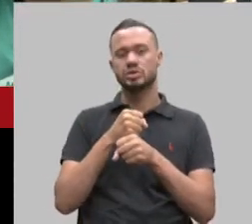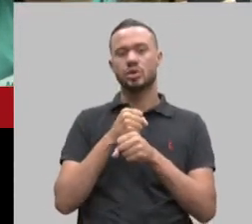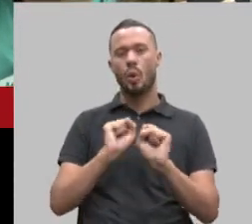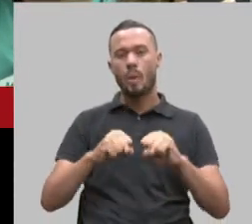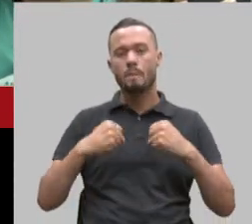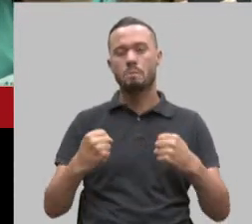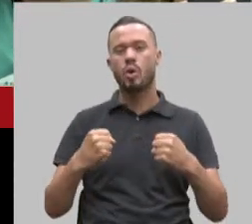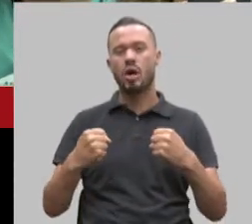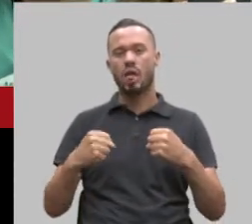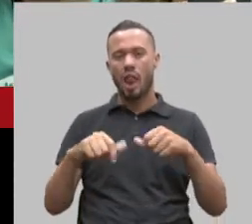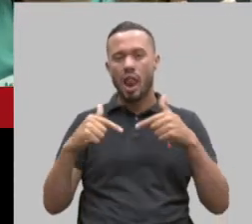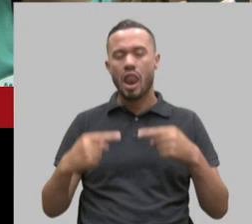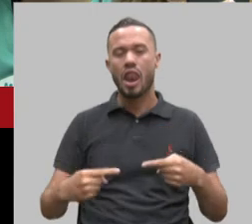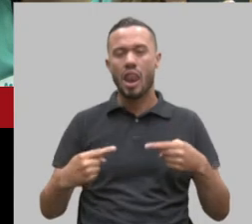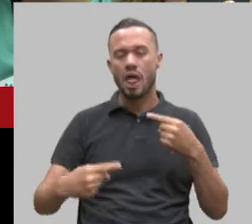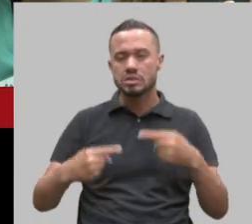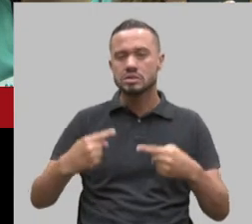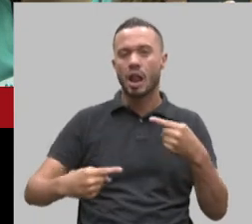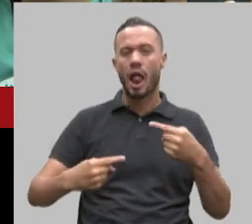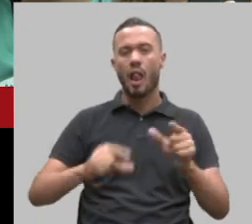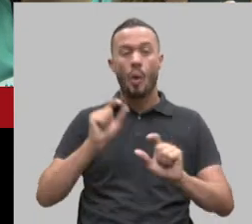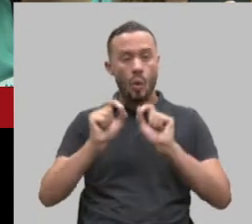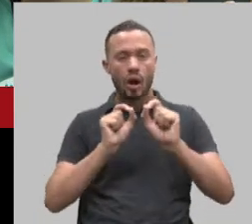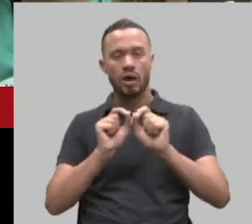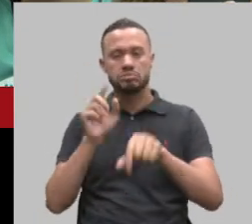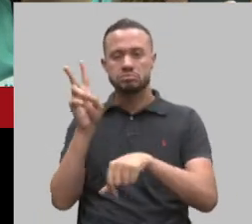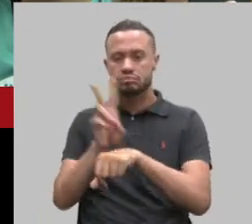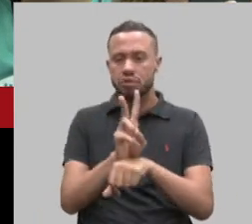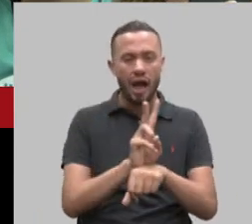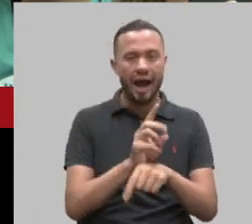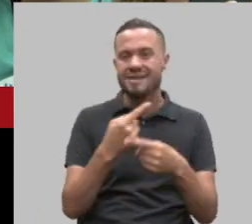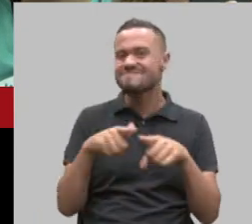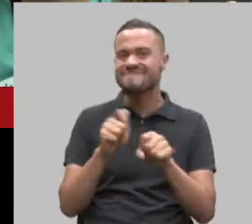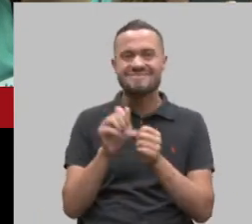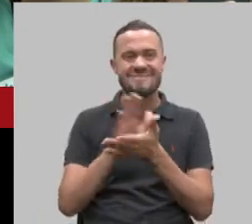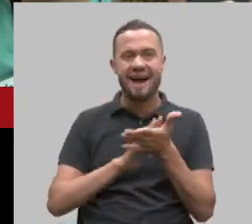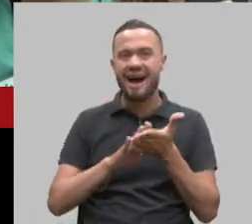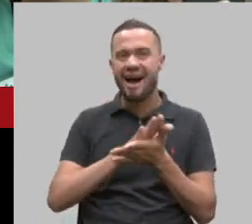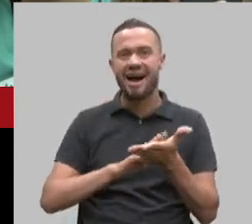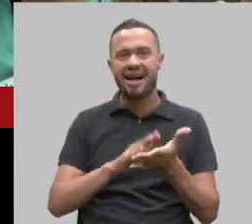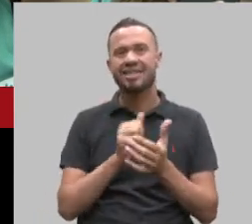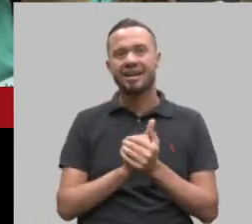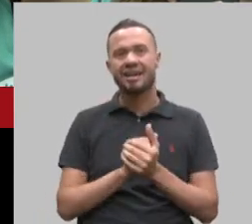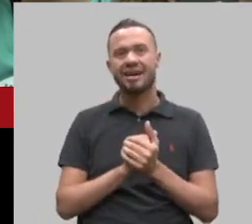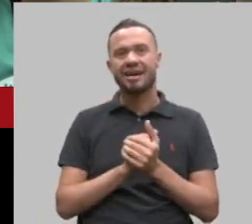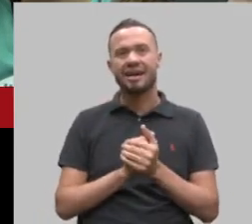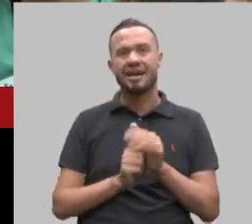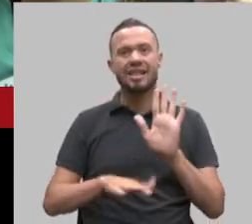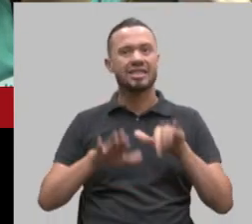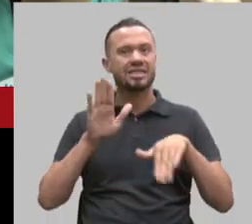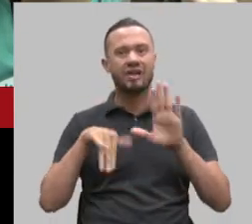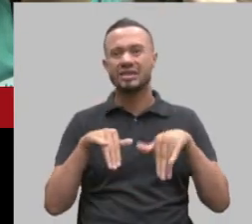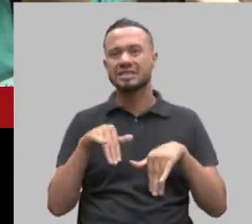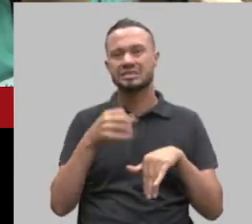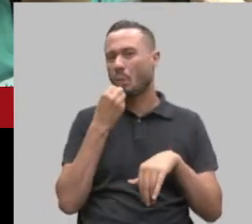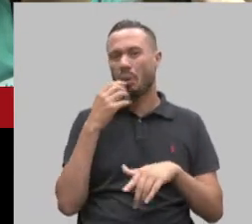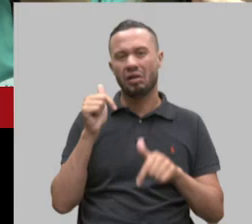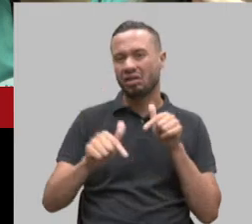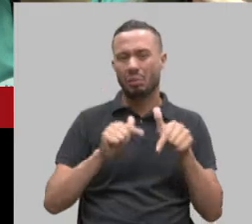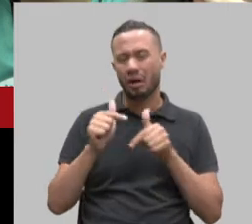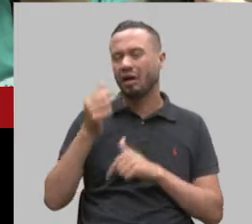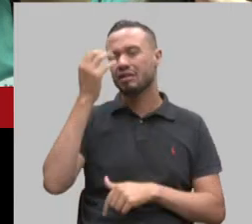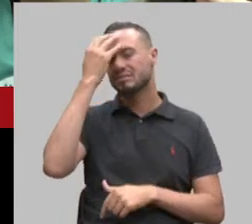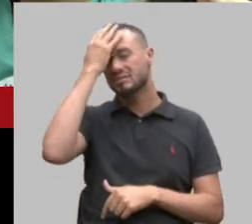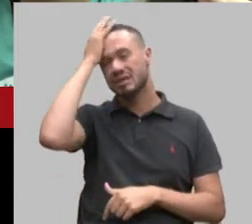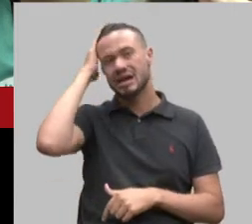a o dever de fiscalizar mas por ele não faz sinceramente talvez incompetência em se anos de mesma escola eu